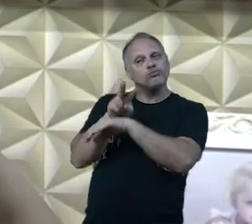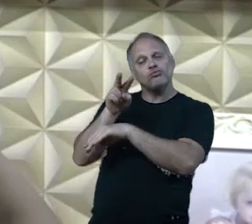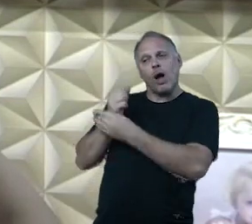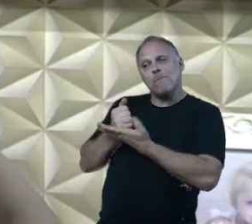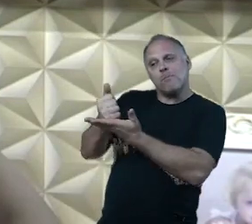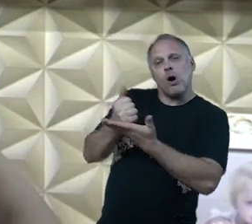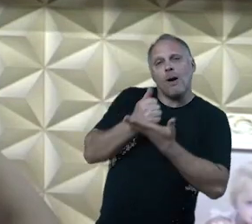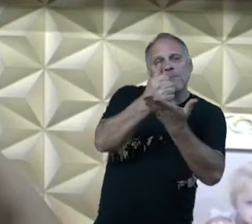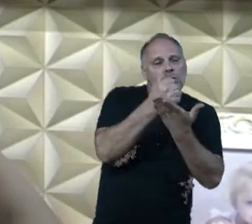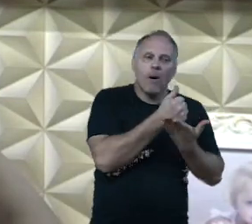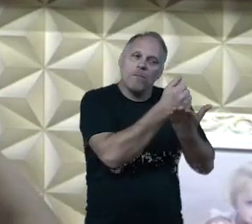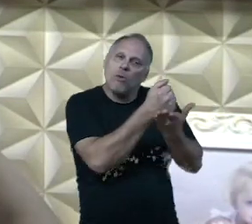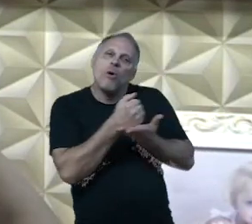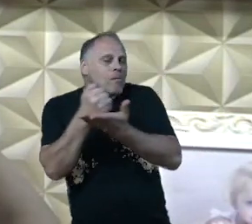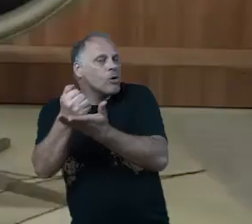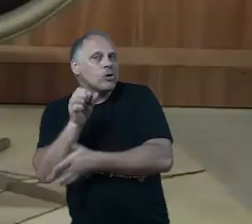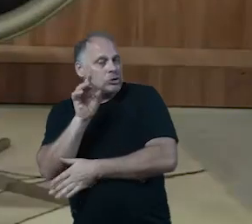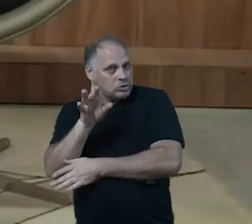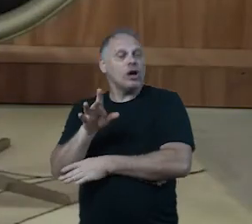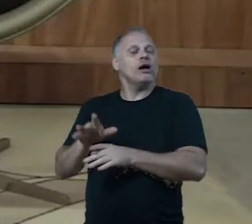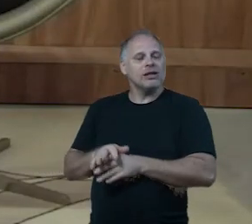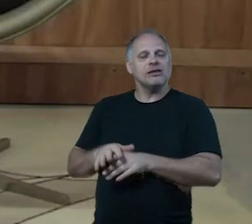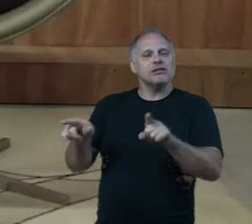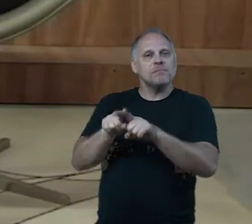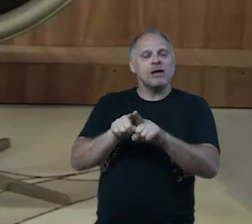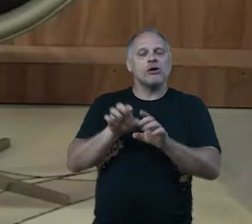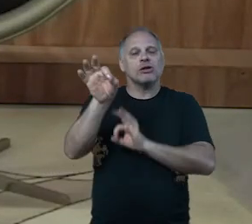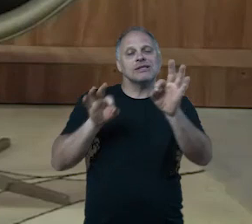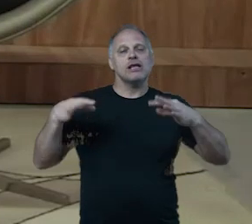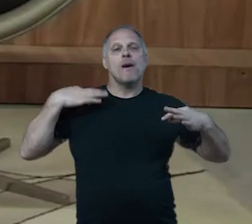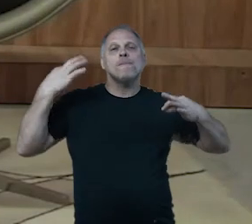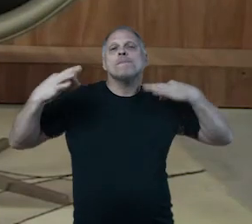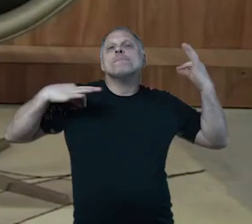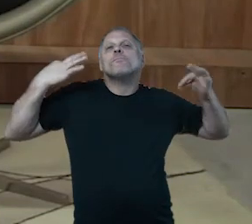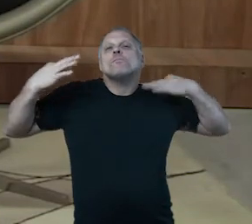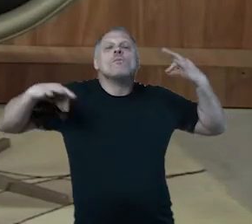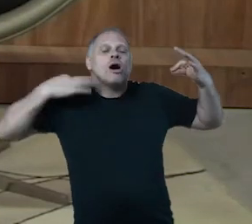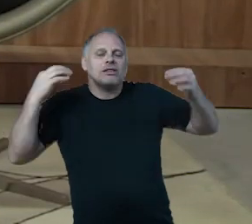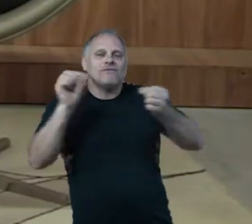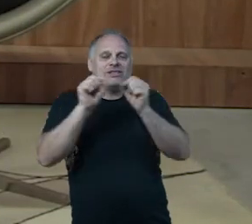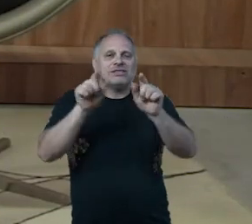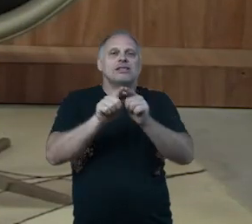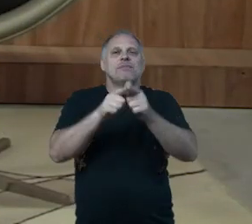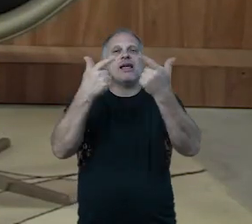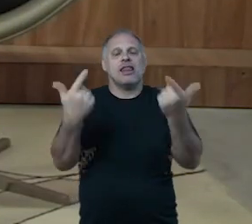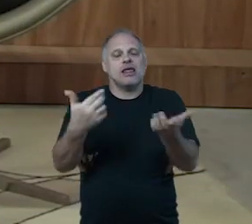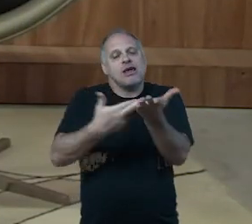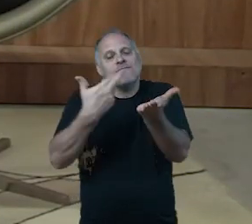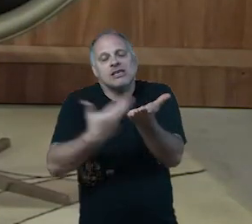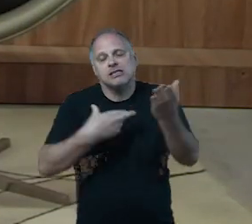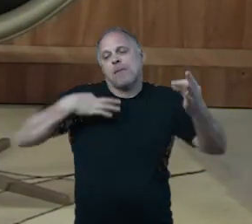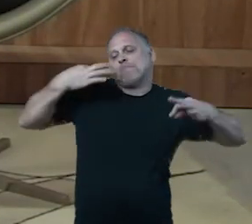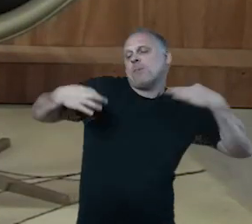como... assistente técnico, às vezes? Isso, e de produção de moda. Eu trabalhava numa agência que fazia catálogos de moda também. Então,